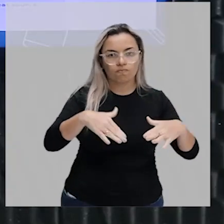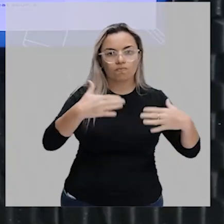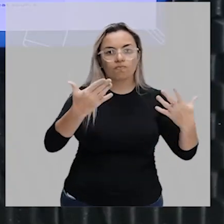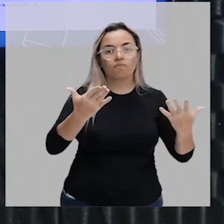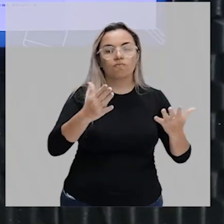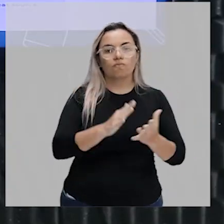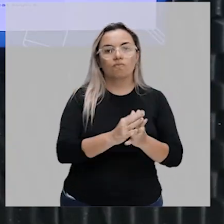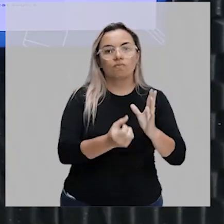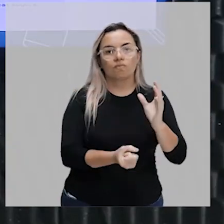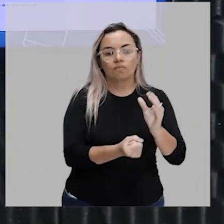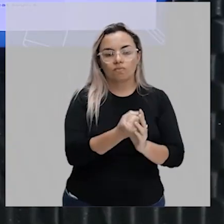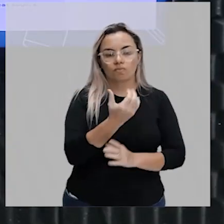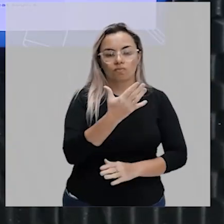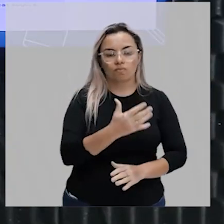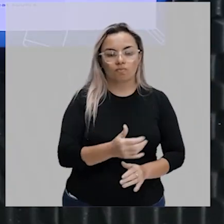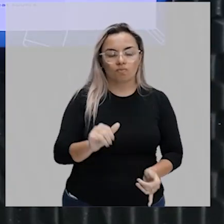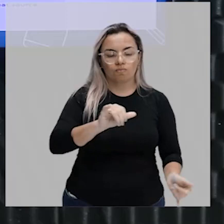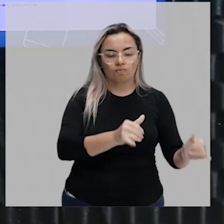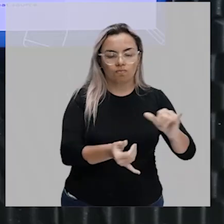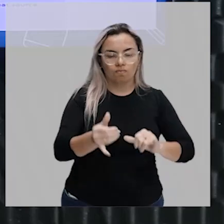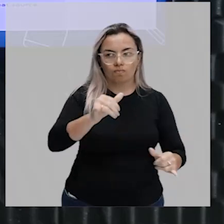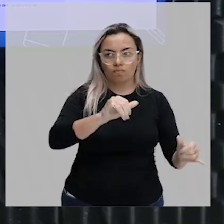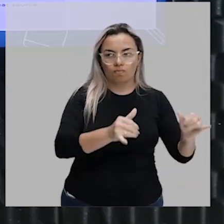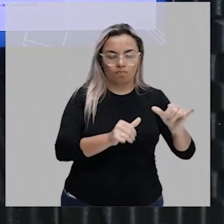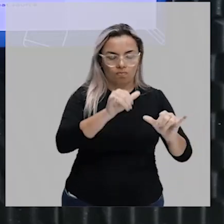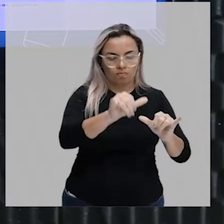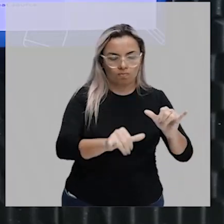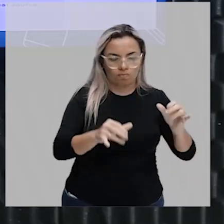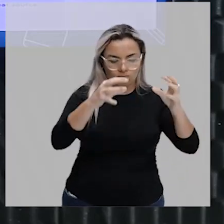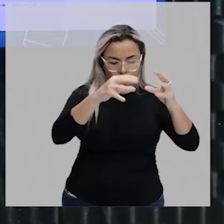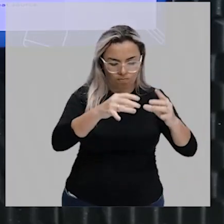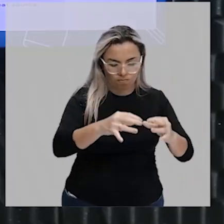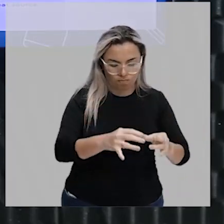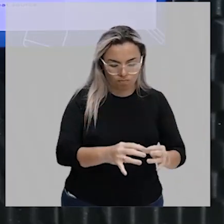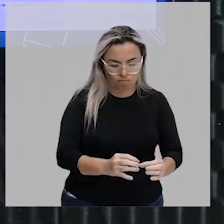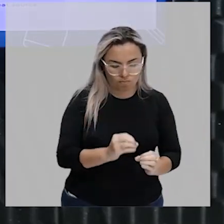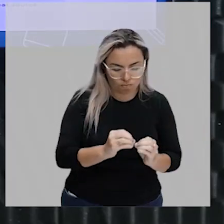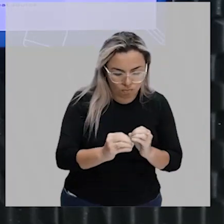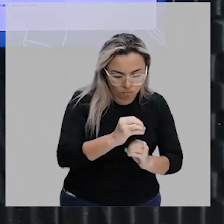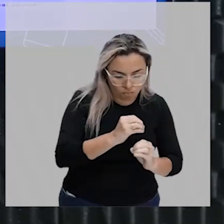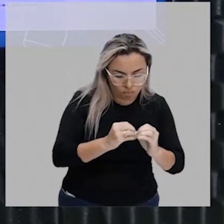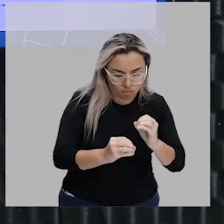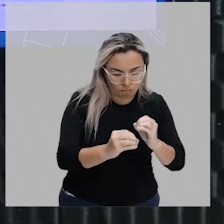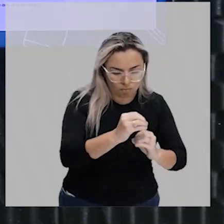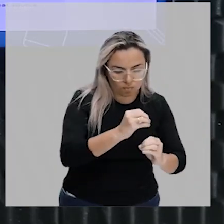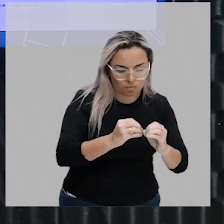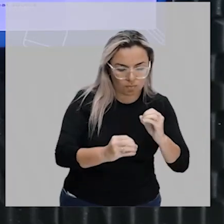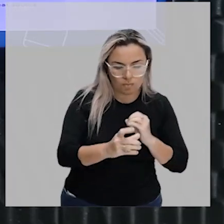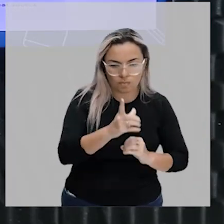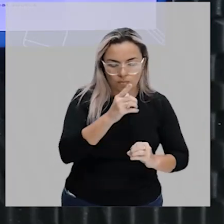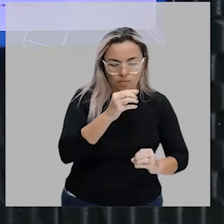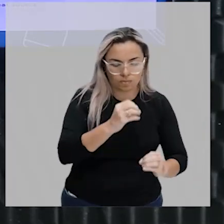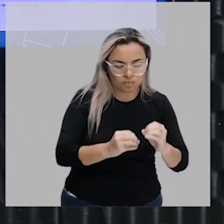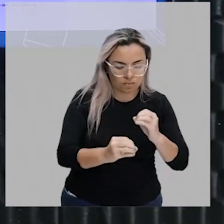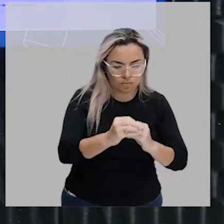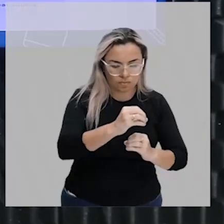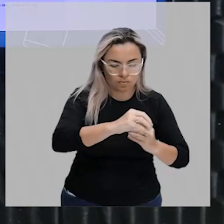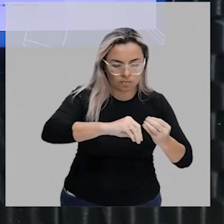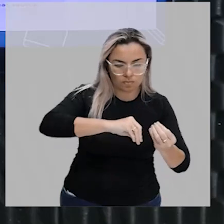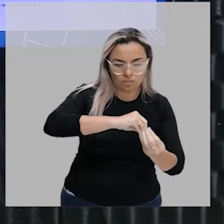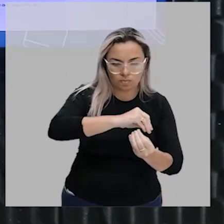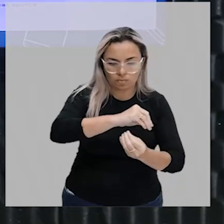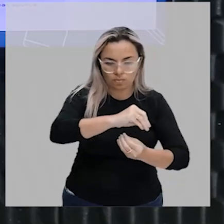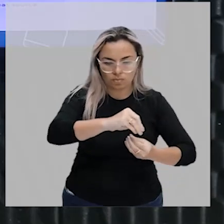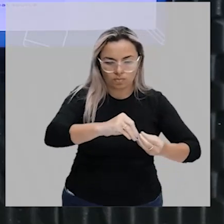aqui nessas reações químicas terminou sendo carreado pelas gotículas de água que foram sendo condensadas